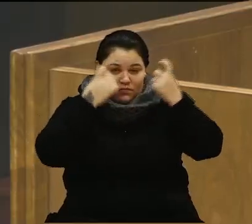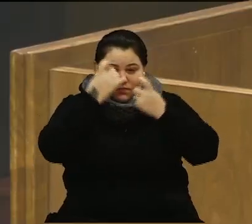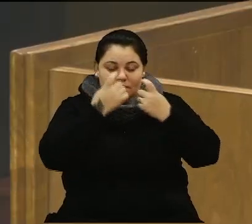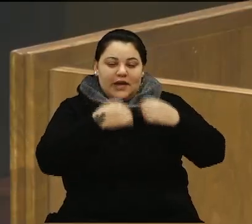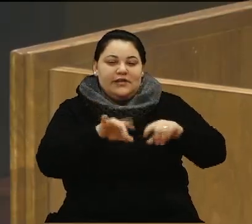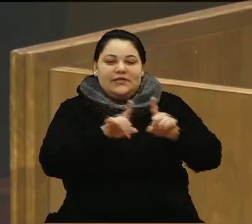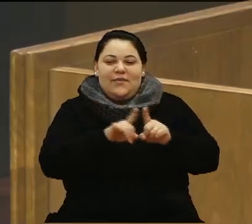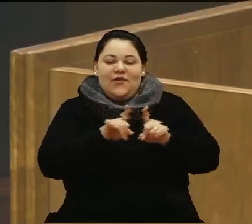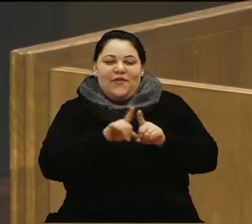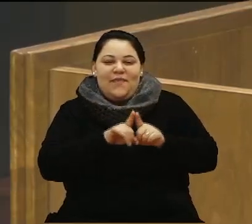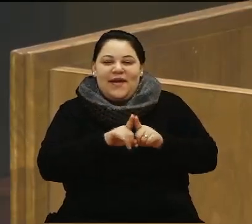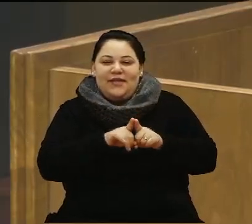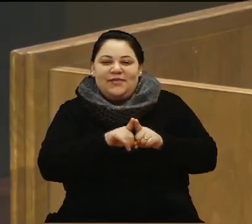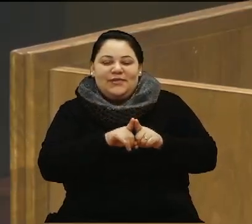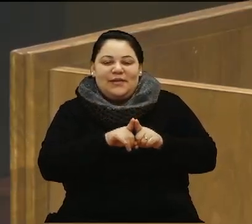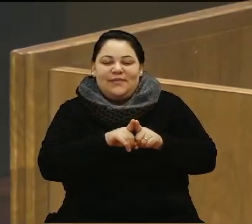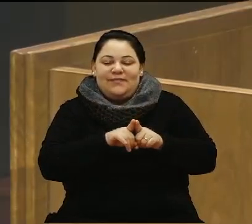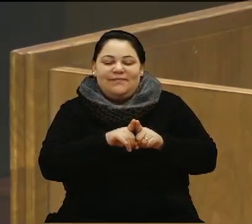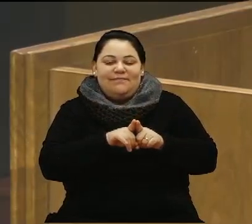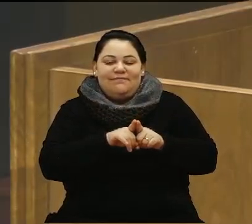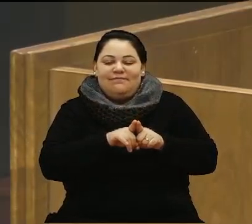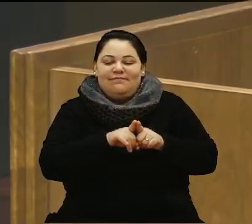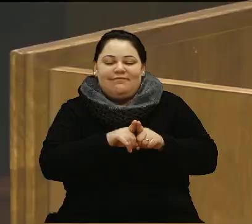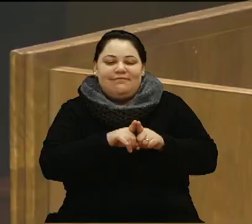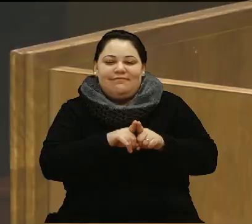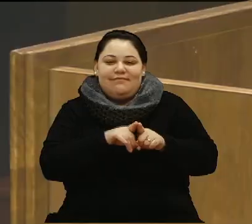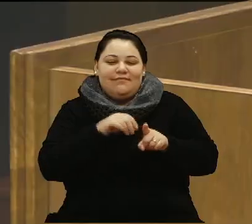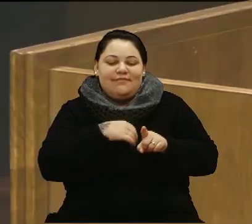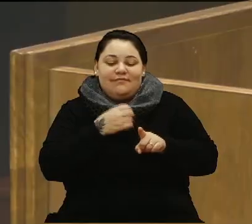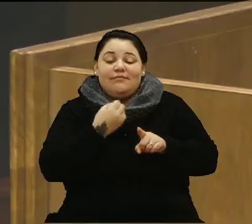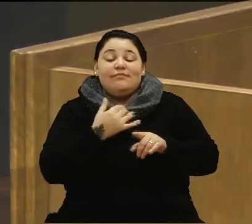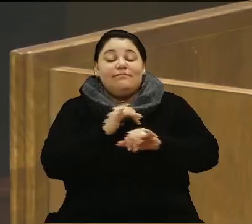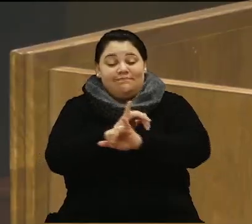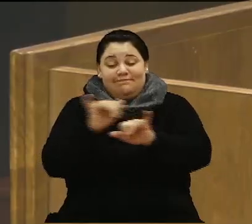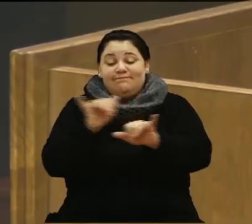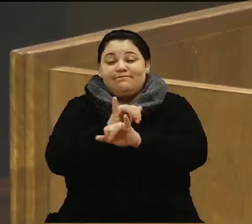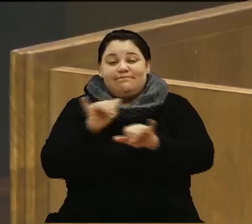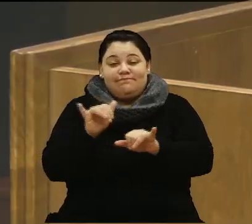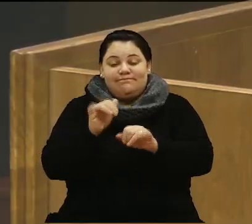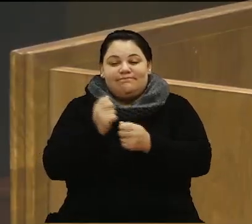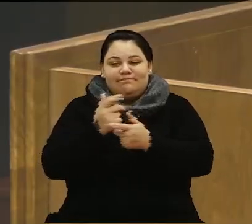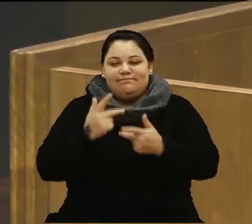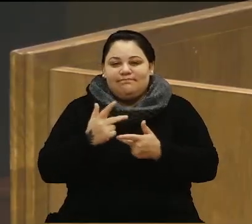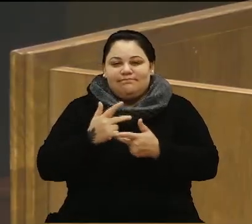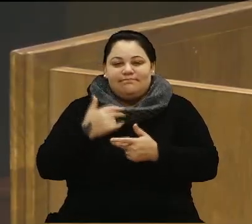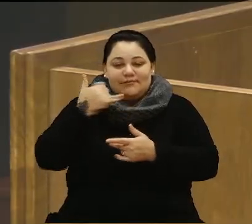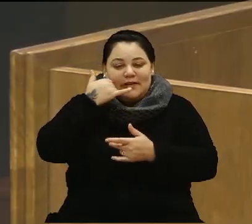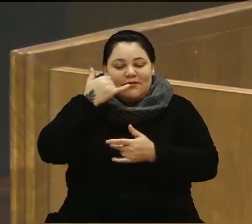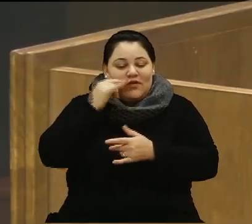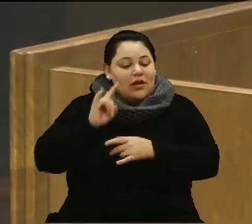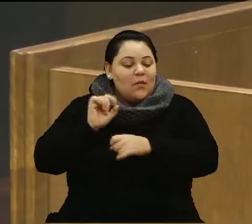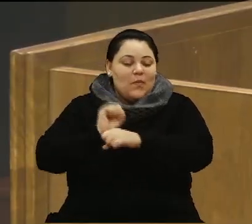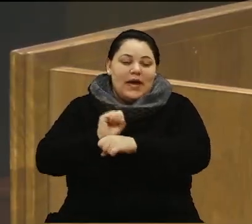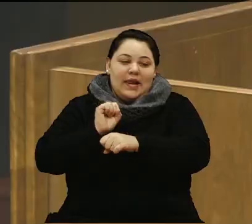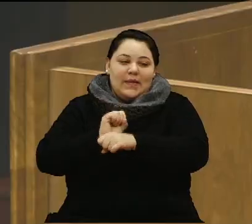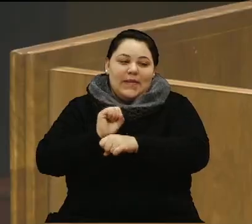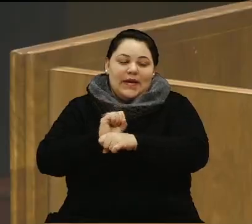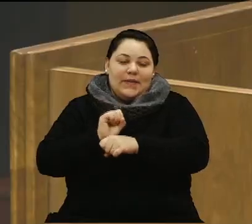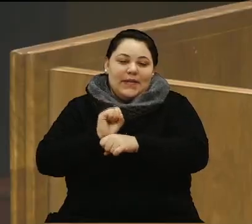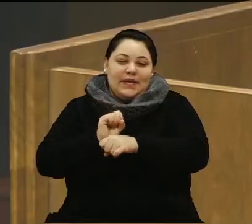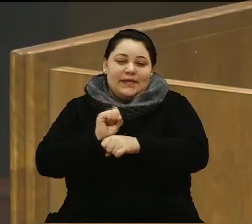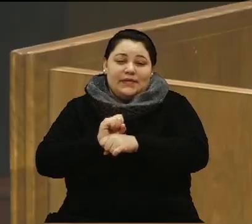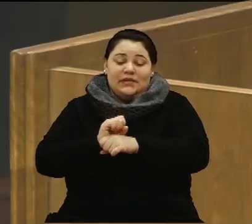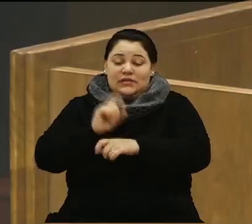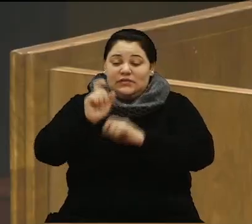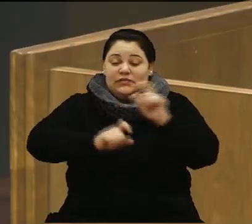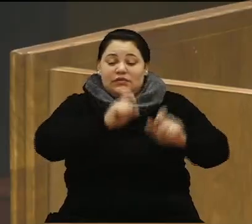o prefeito venha com boas novas para nós, aí boas notícias, porque não dá. O telefone não para de tocar, as pessoas não